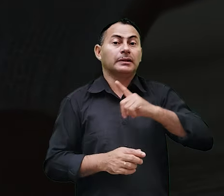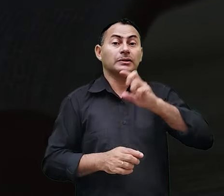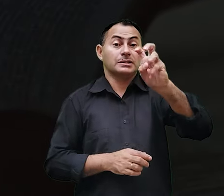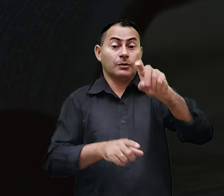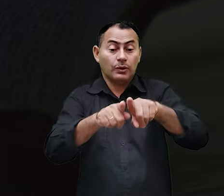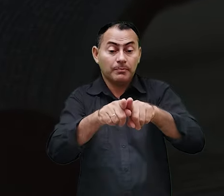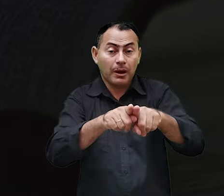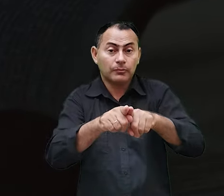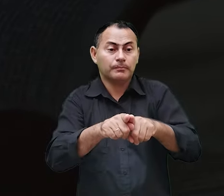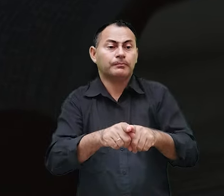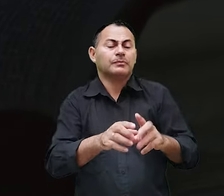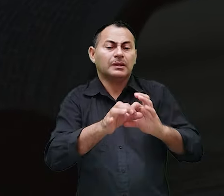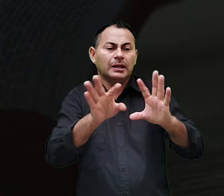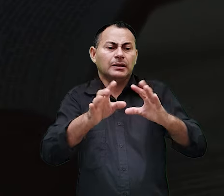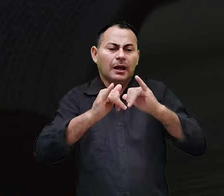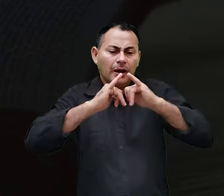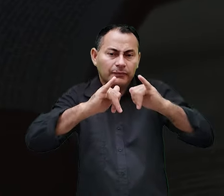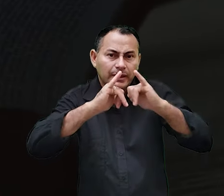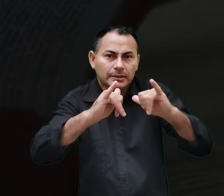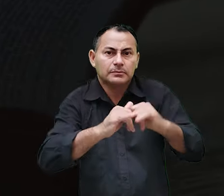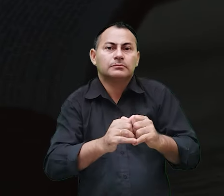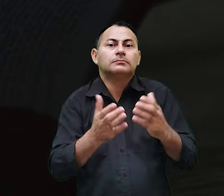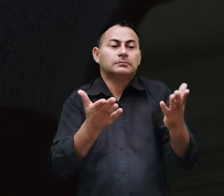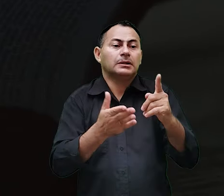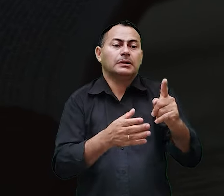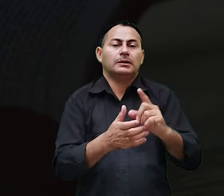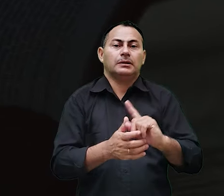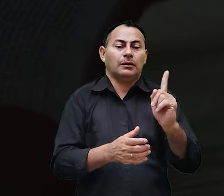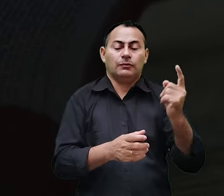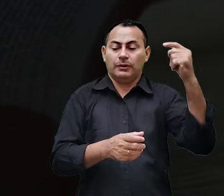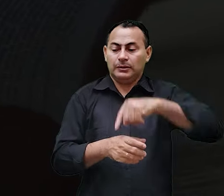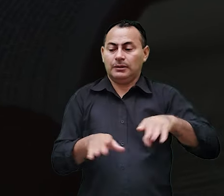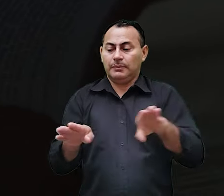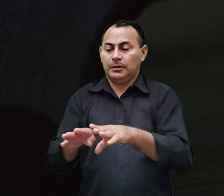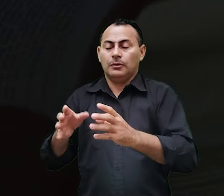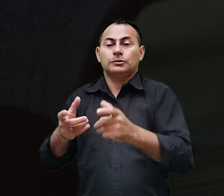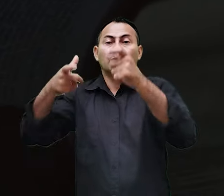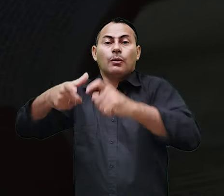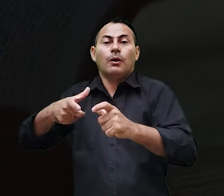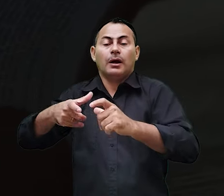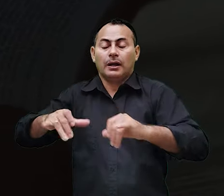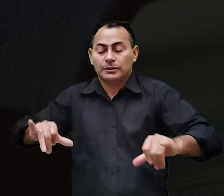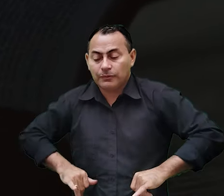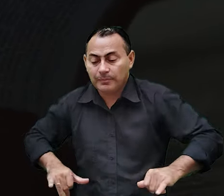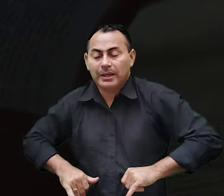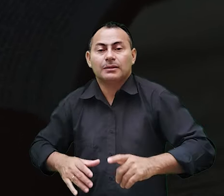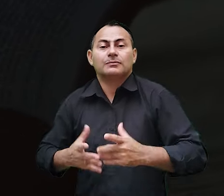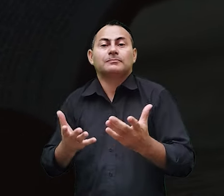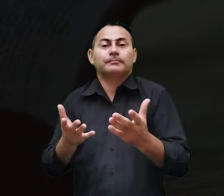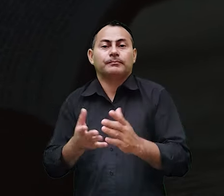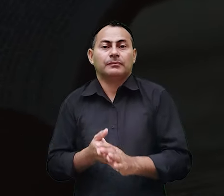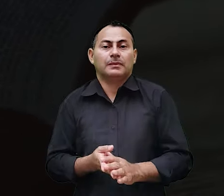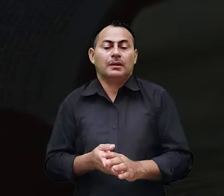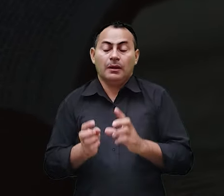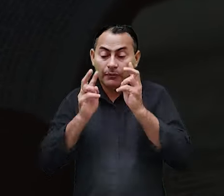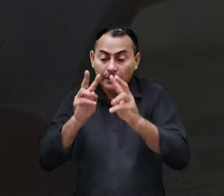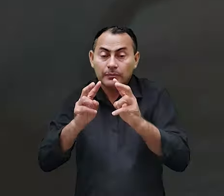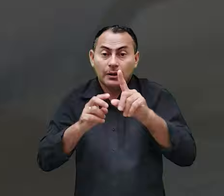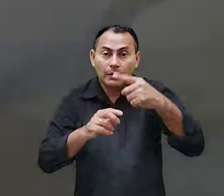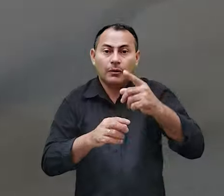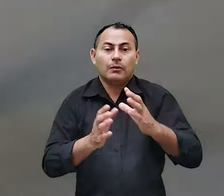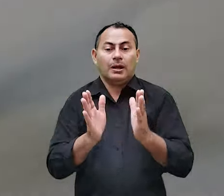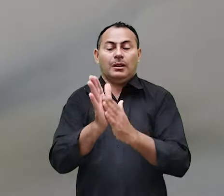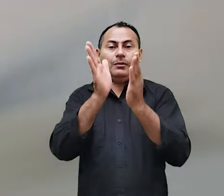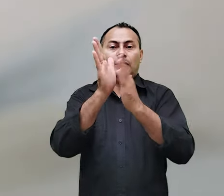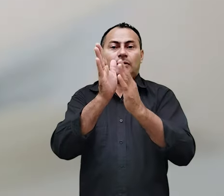de meu pai, pois tenho 5 irmãos. Deixa que ele os avise, a fim de que eles não venham também para este lugar de tormento. O